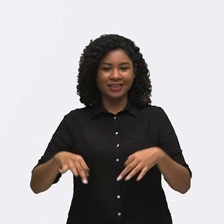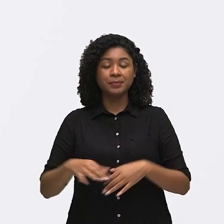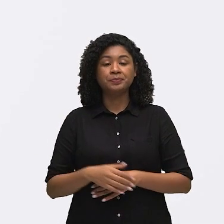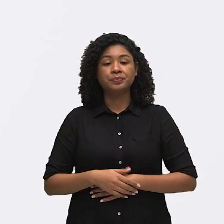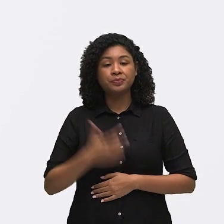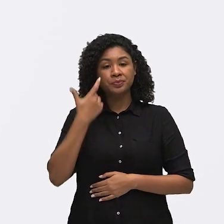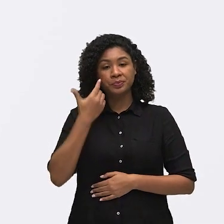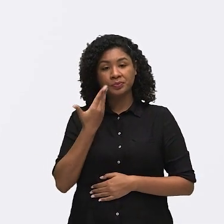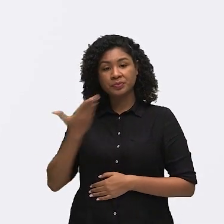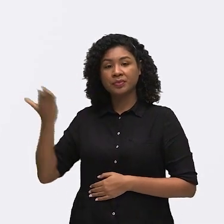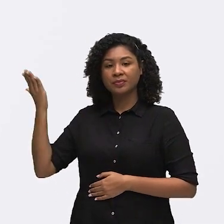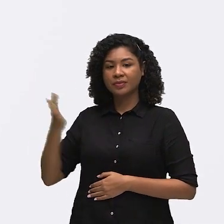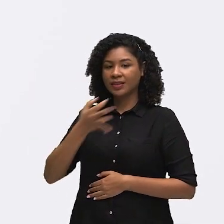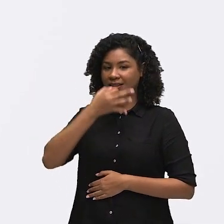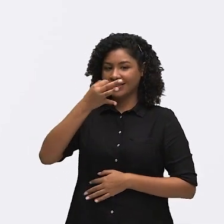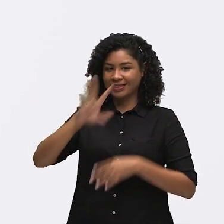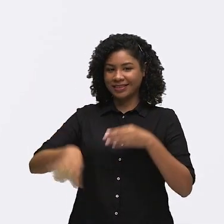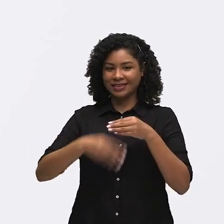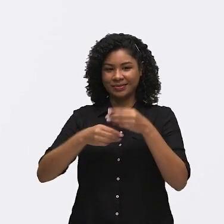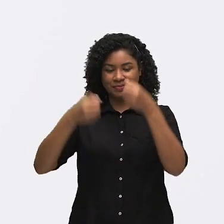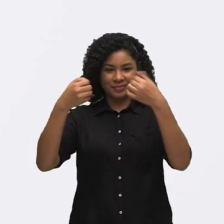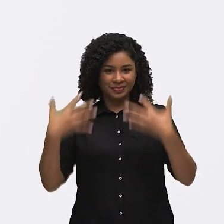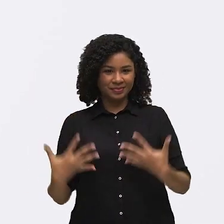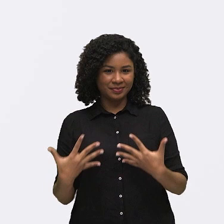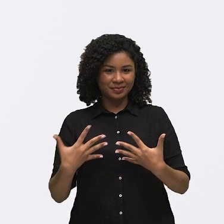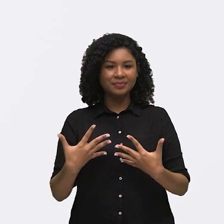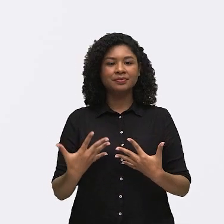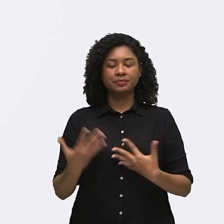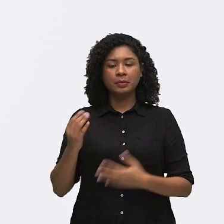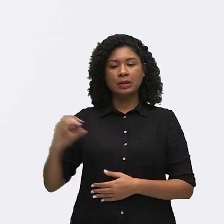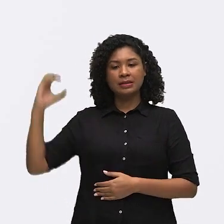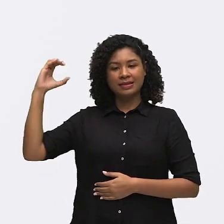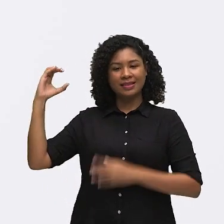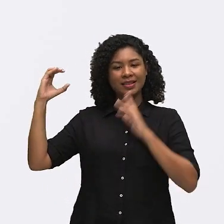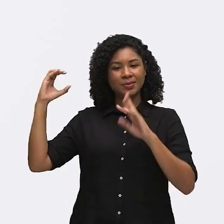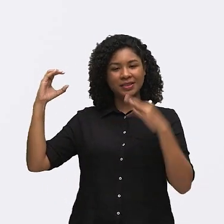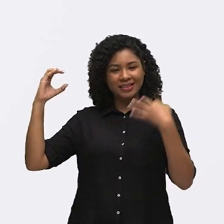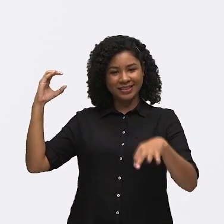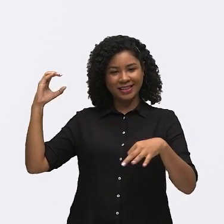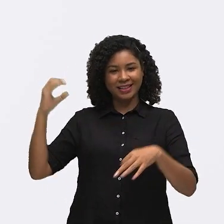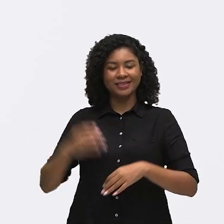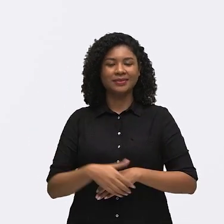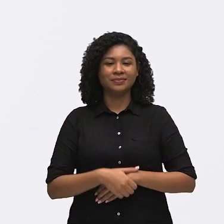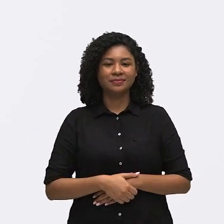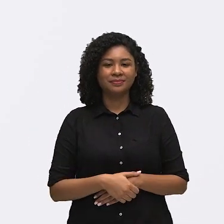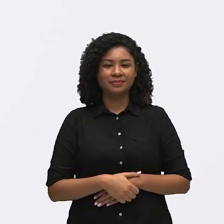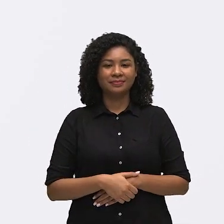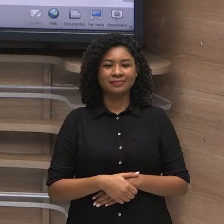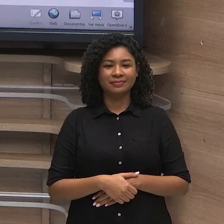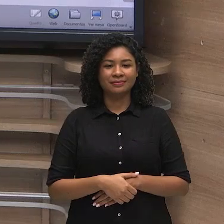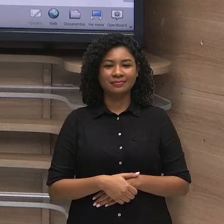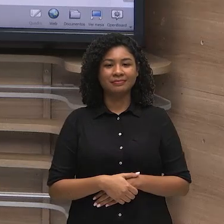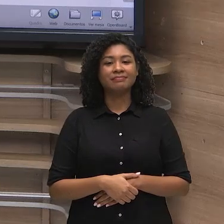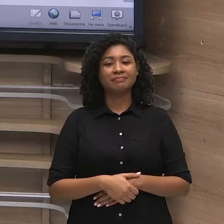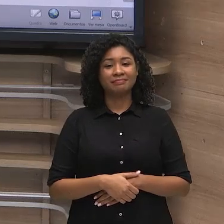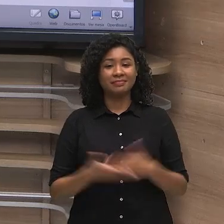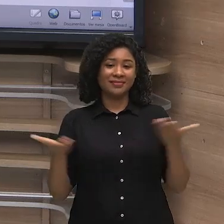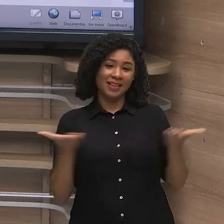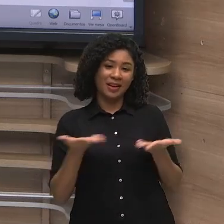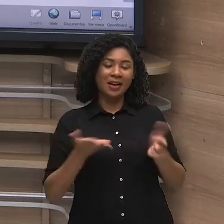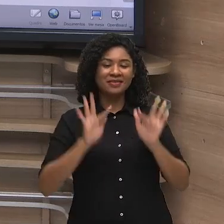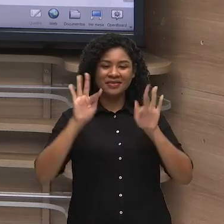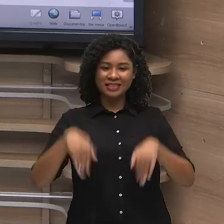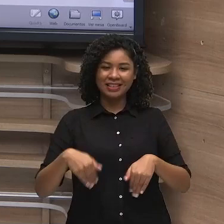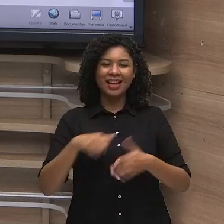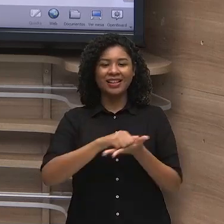gabarito. Olhem aí. Gabarito letra C. Tá bom, gente? Então é isso, a gente finaliza essa atividade